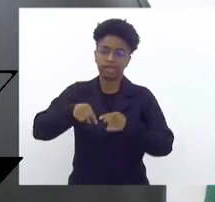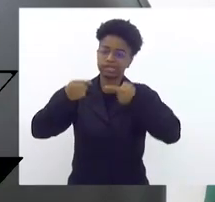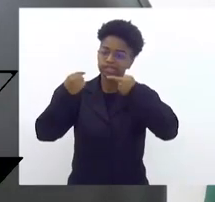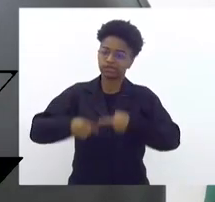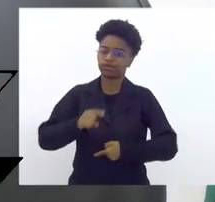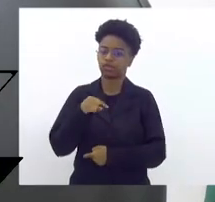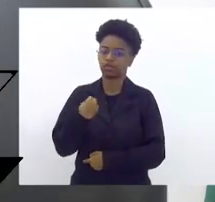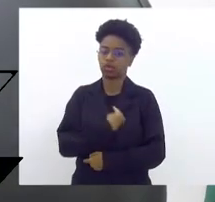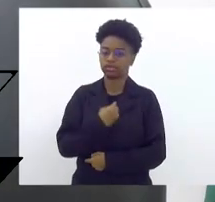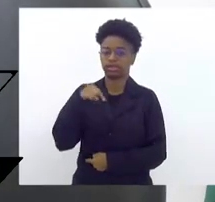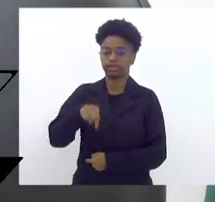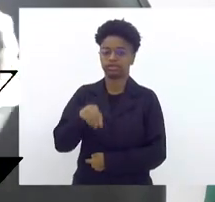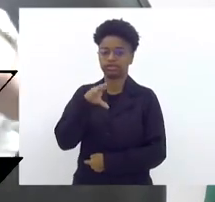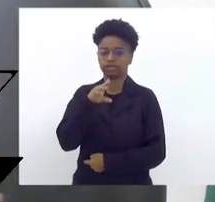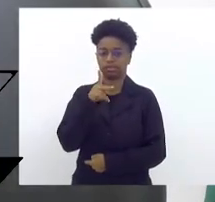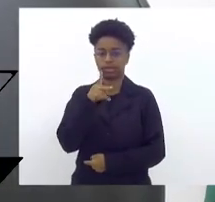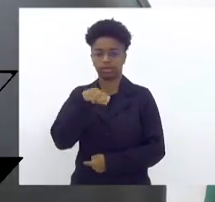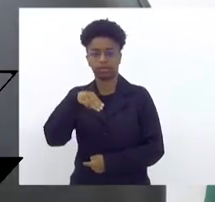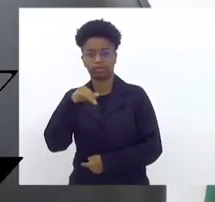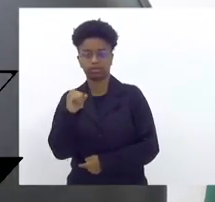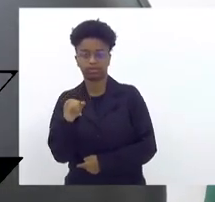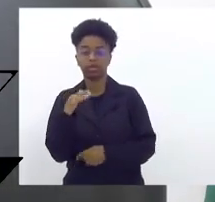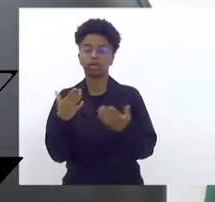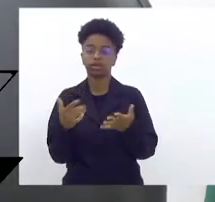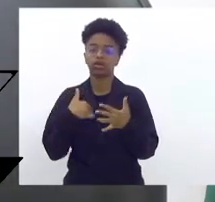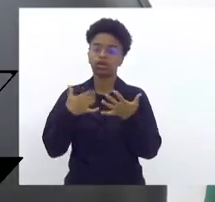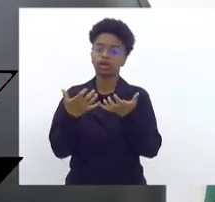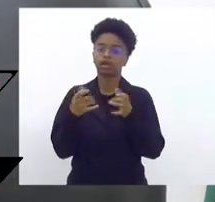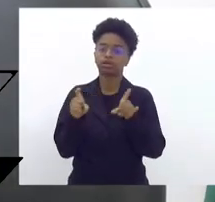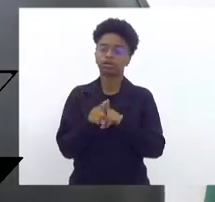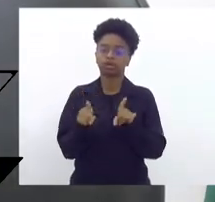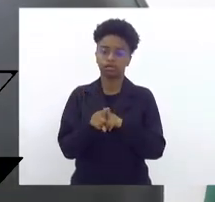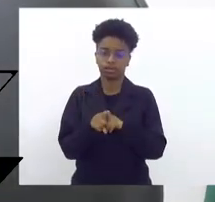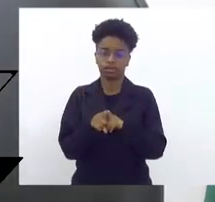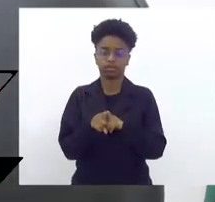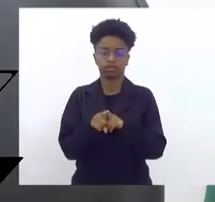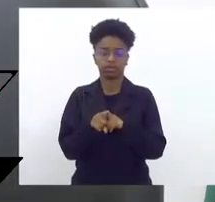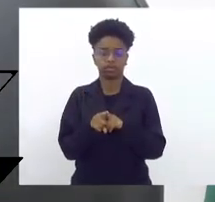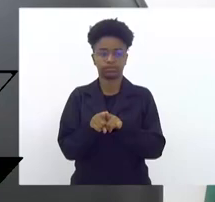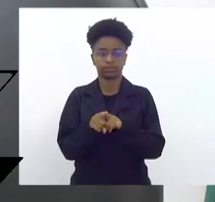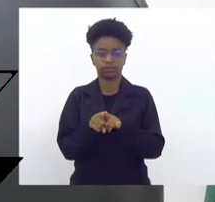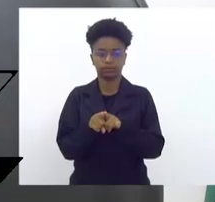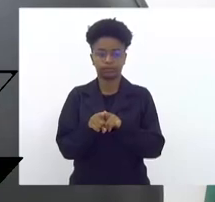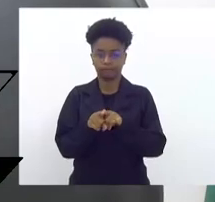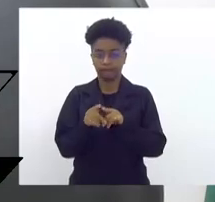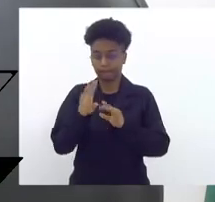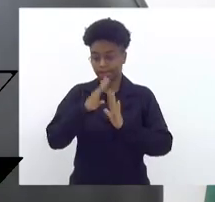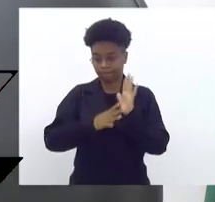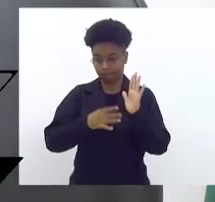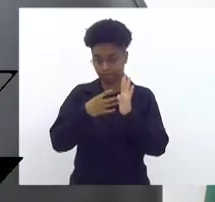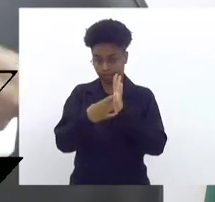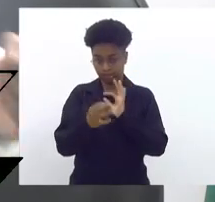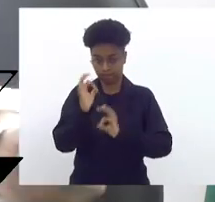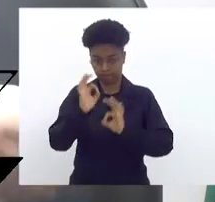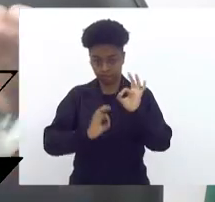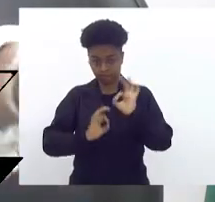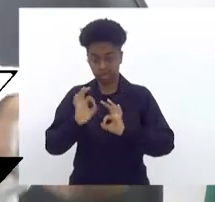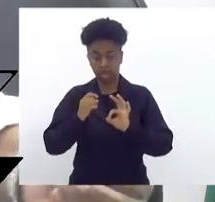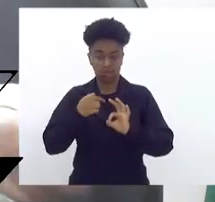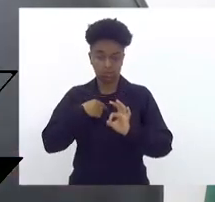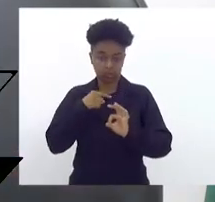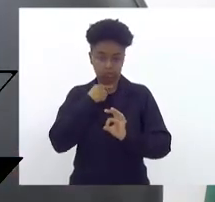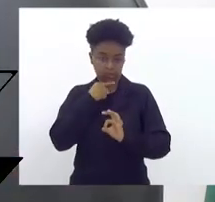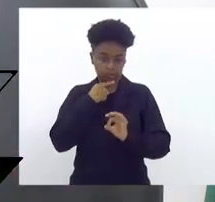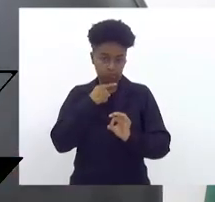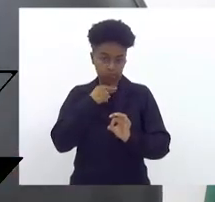nós na cpmi Então eu queria também presidenta eu no plano de trabalho não consegui identificar mas volta a dizer